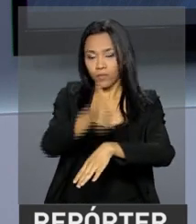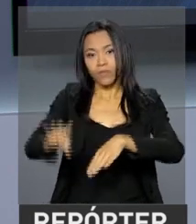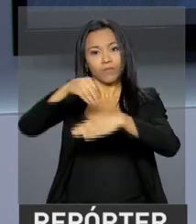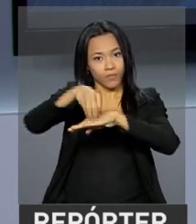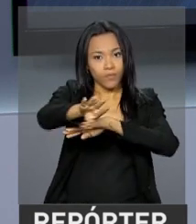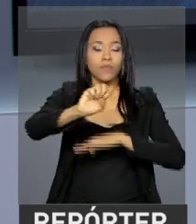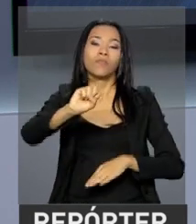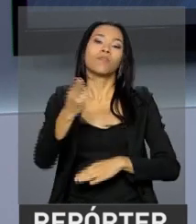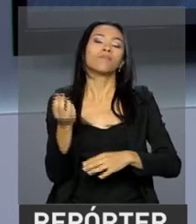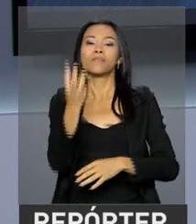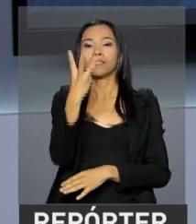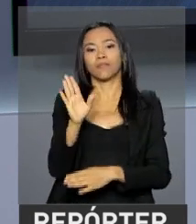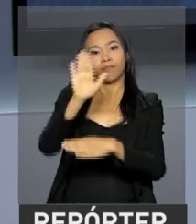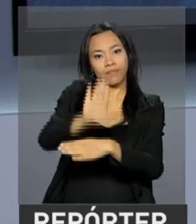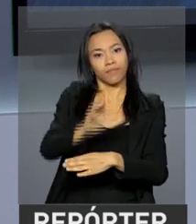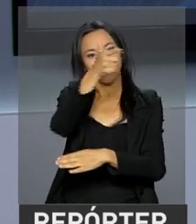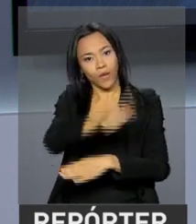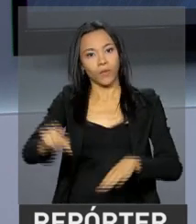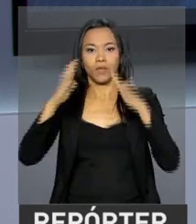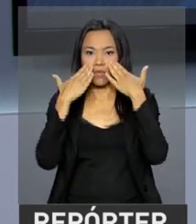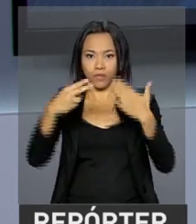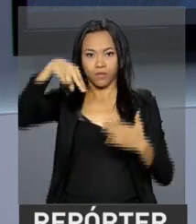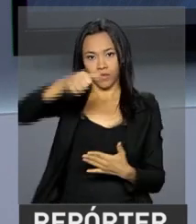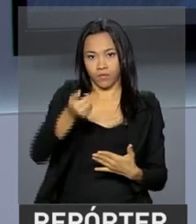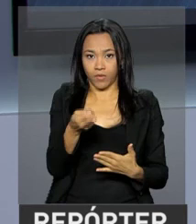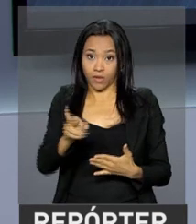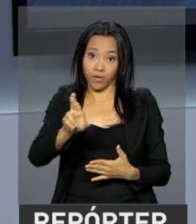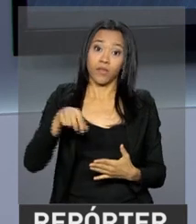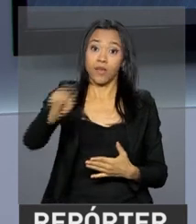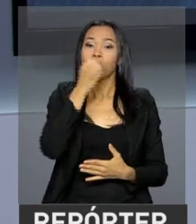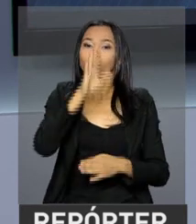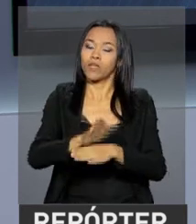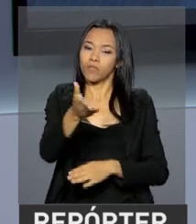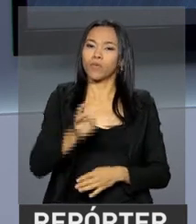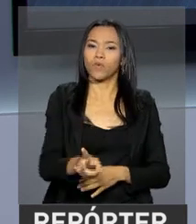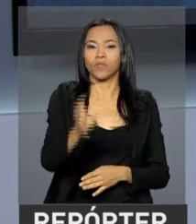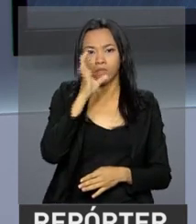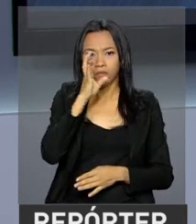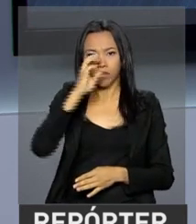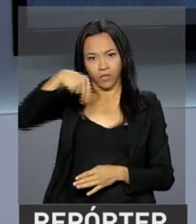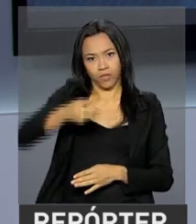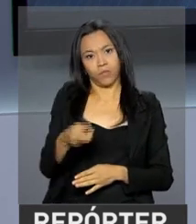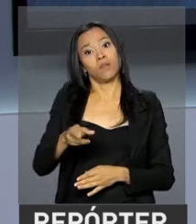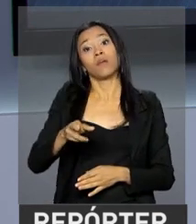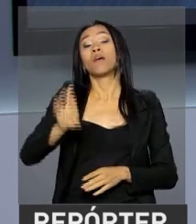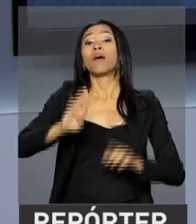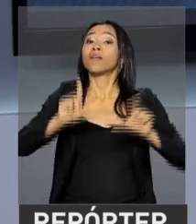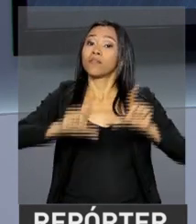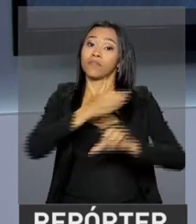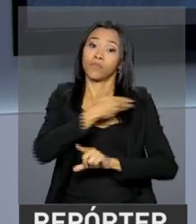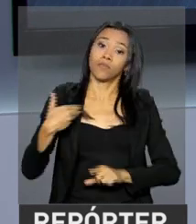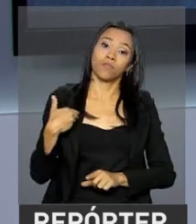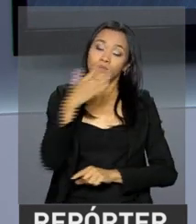informações ou as três da página a próxima edição do repórter ele br uma boa tarde pra você continue com a gente aqui na nbr